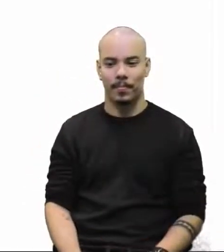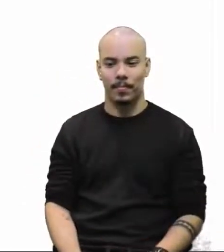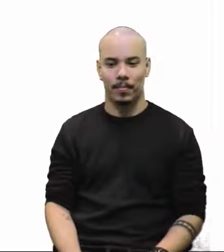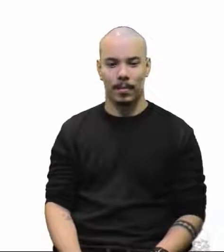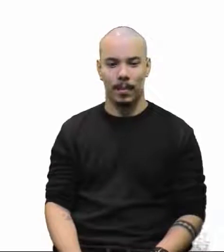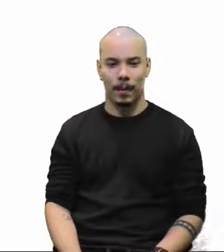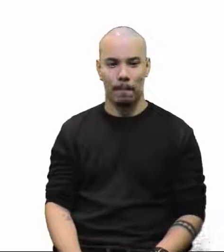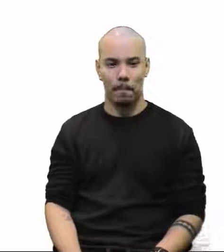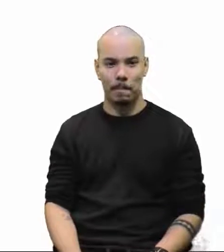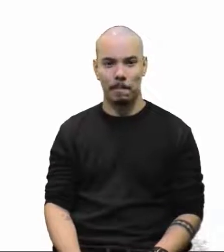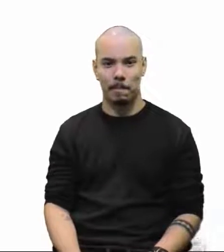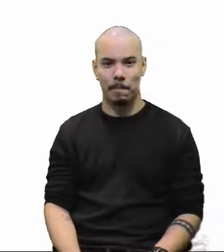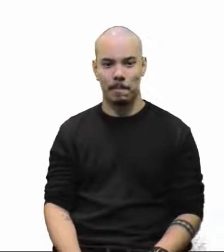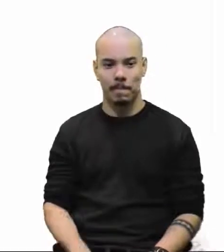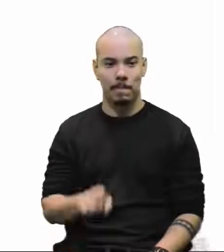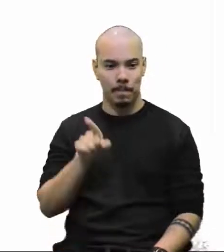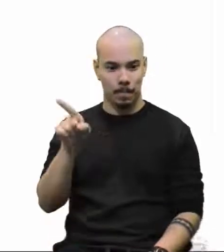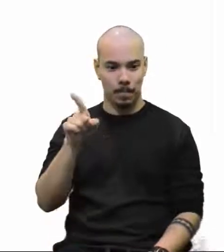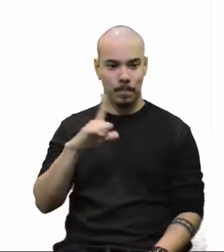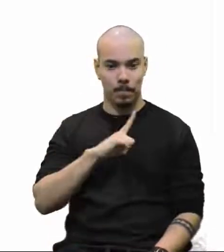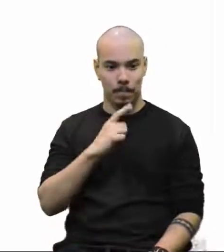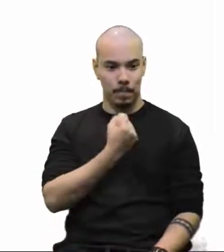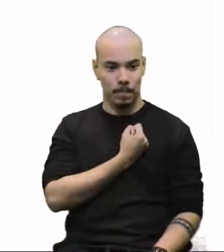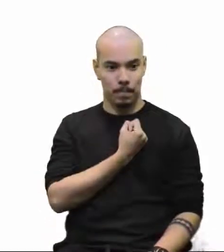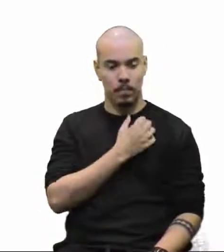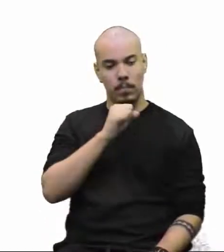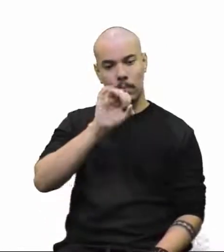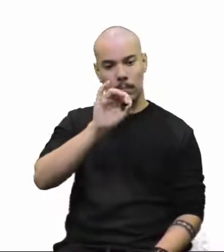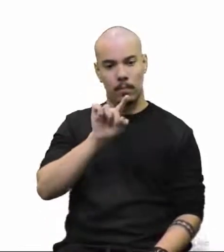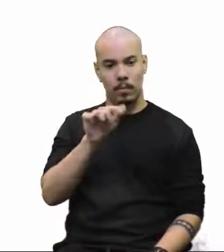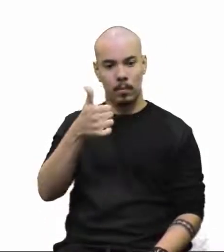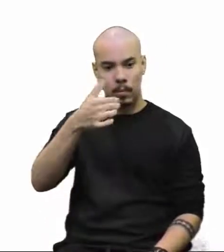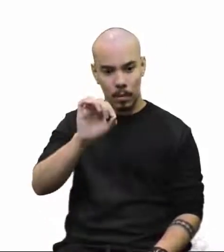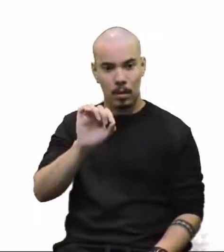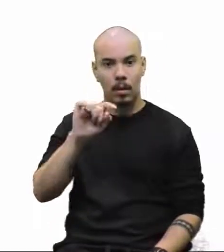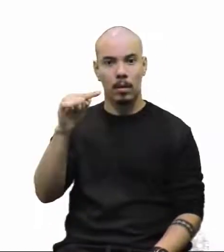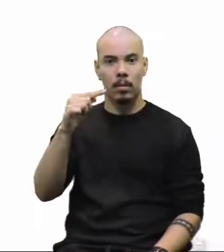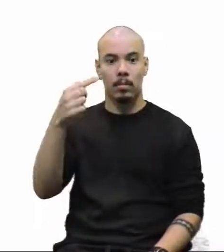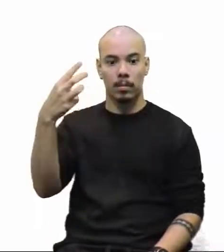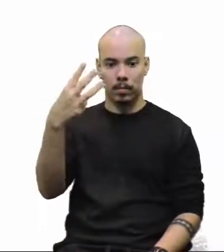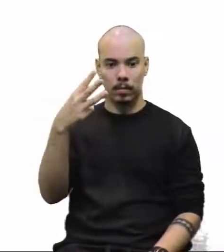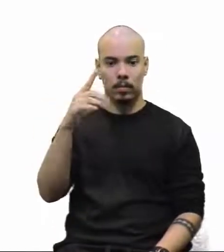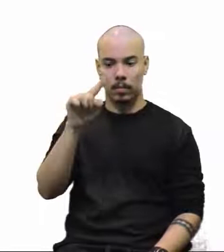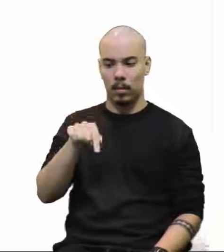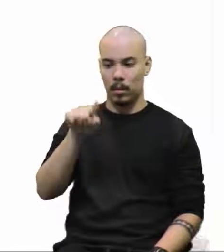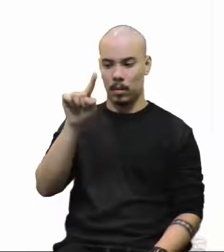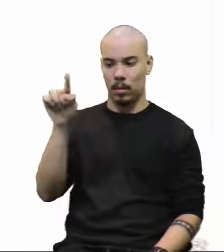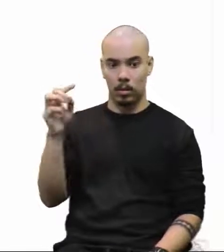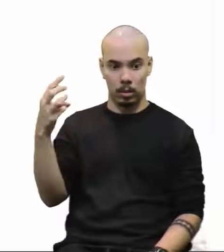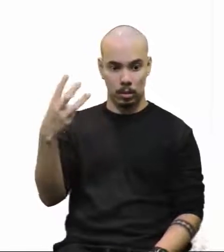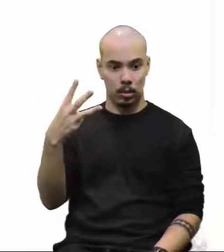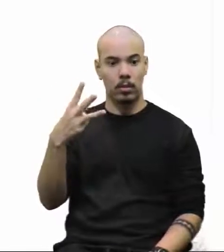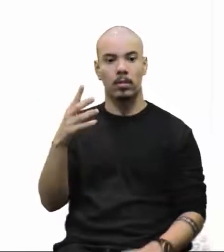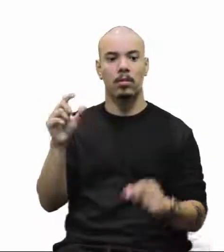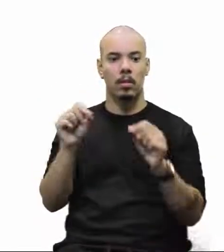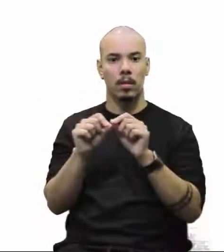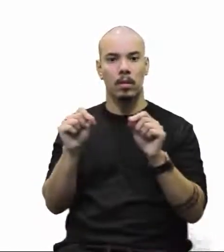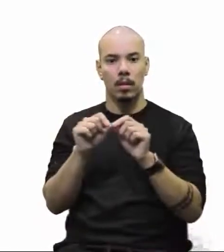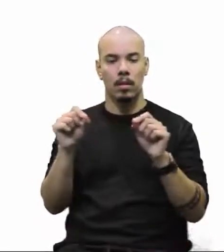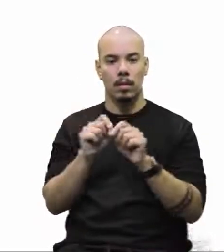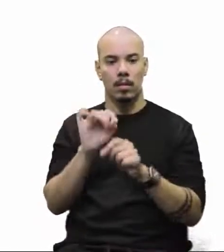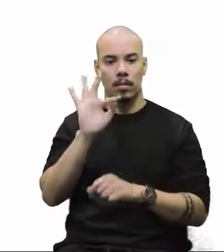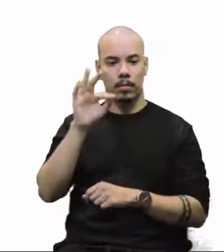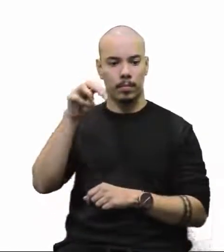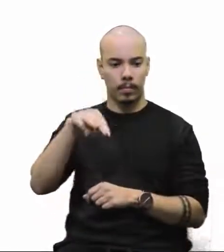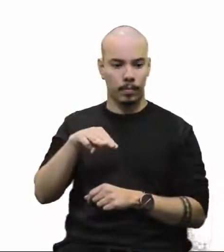Para escutar é comigo. 80 raiz de 3, multiplicando usando 1,7 aí, o valor mais simples, é 1,73